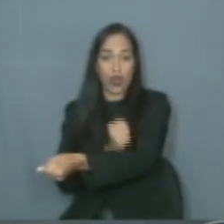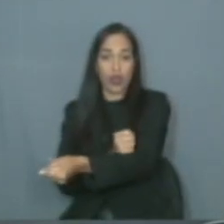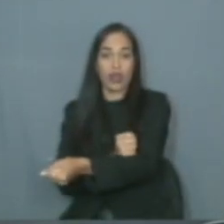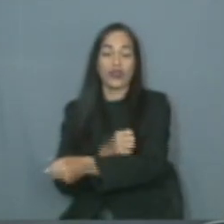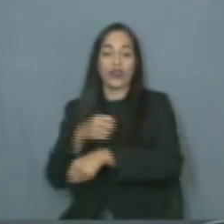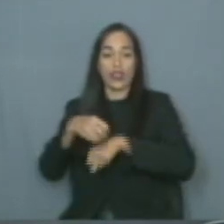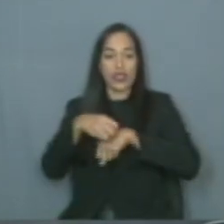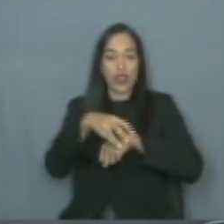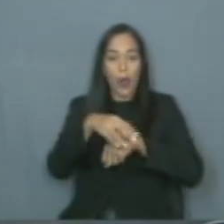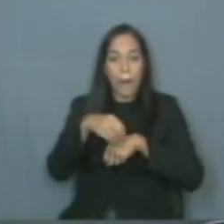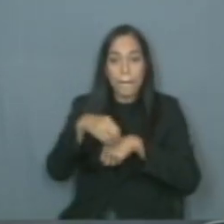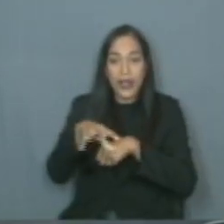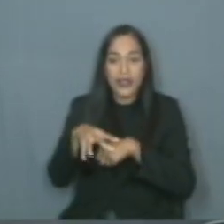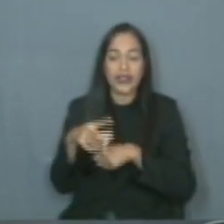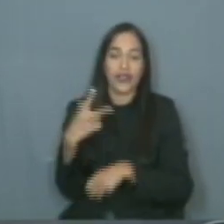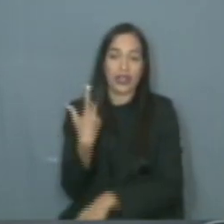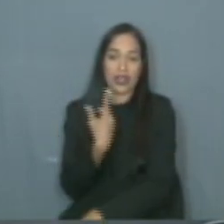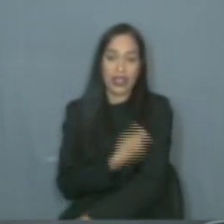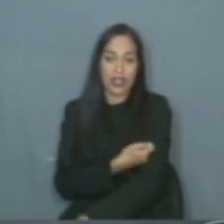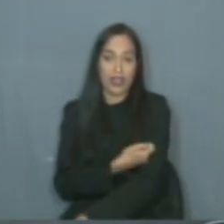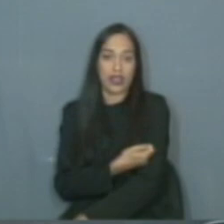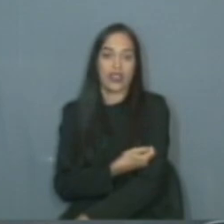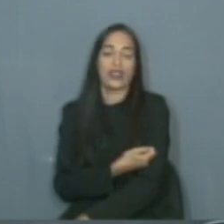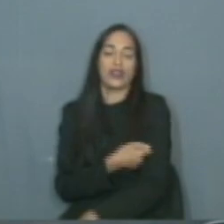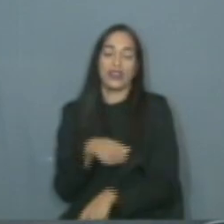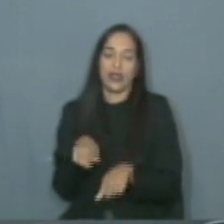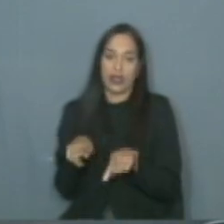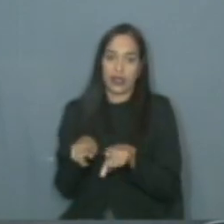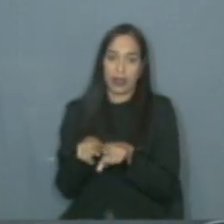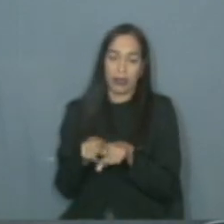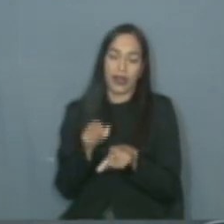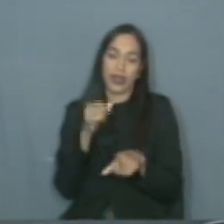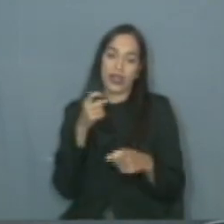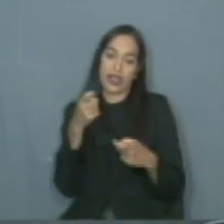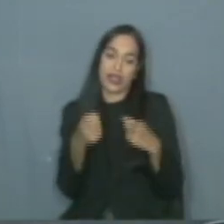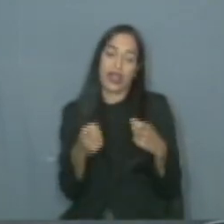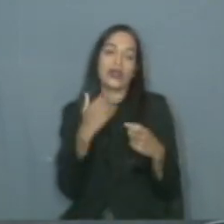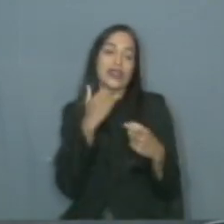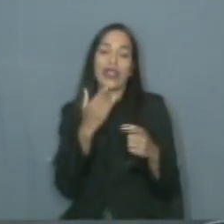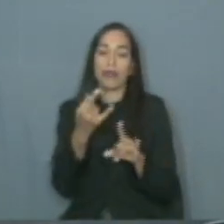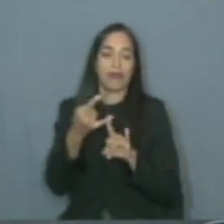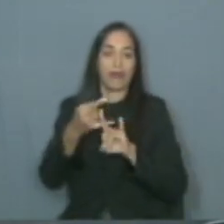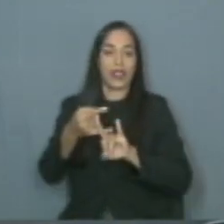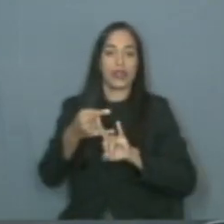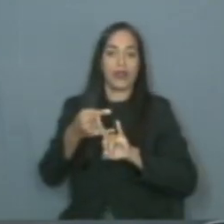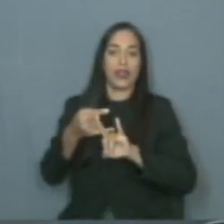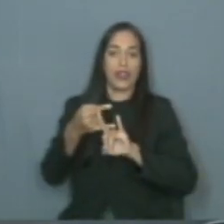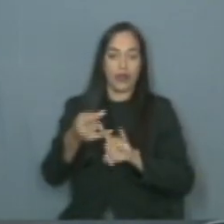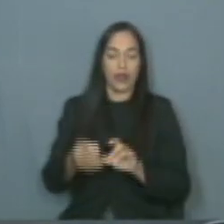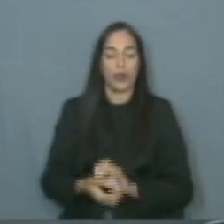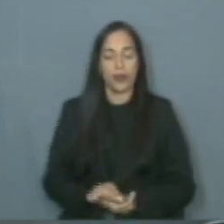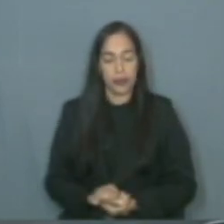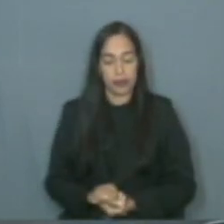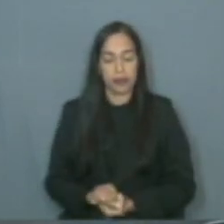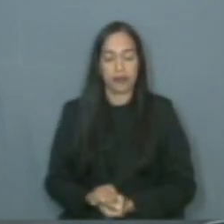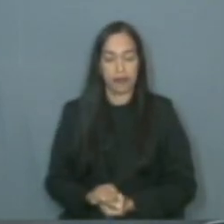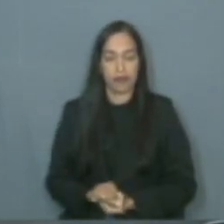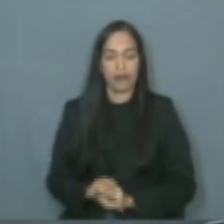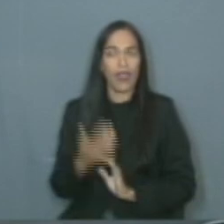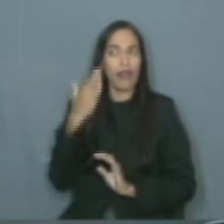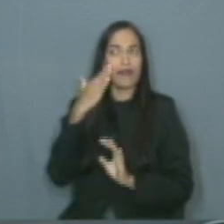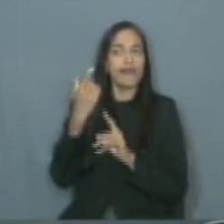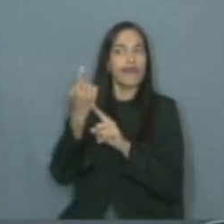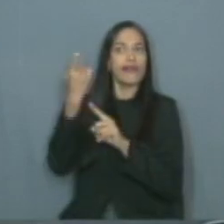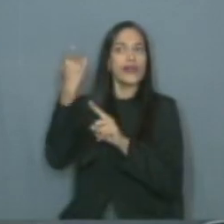compartilhava seringas e, naturalmente, quando se faz sexo sem proteção, sem o preservativo. E aí se entendeu naquela